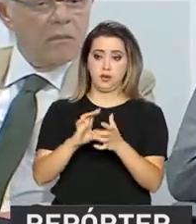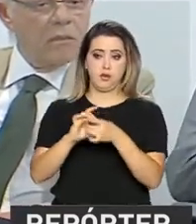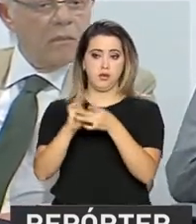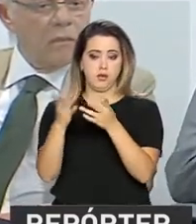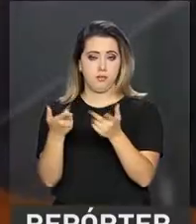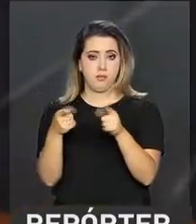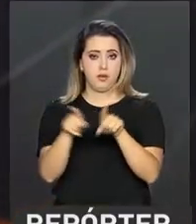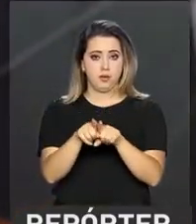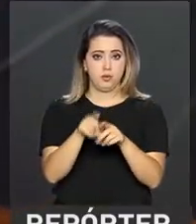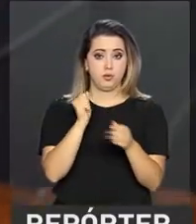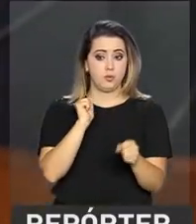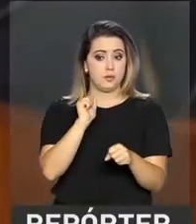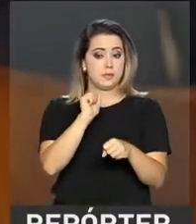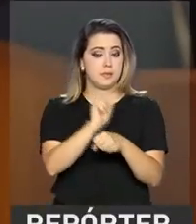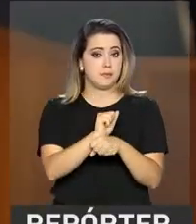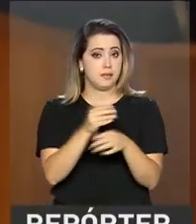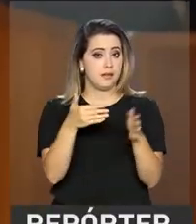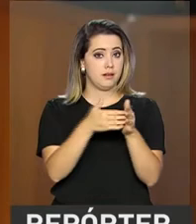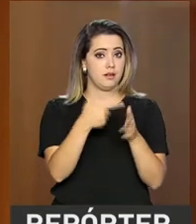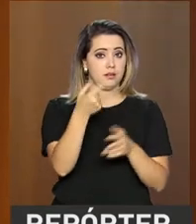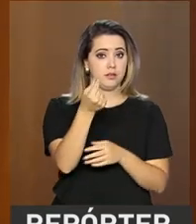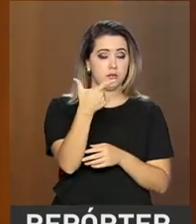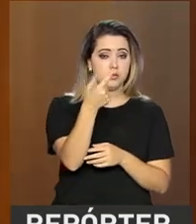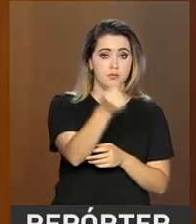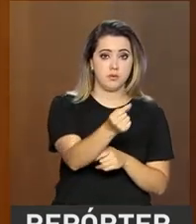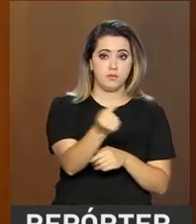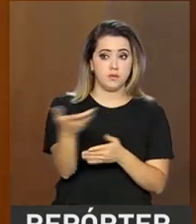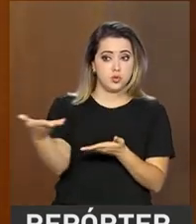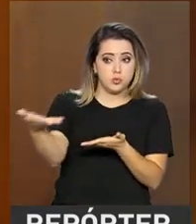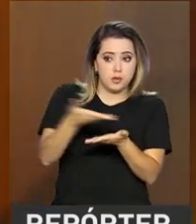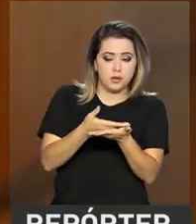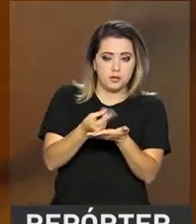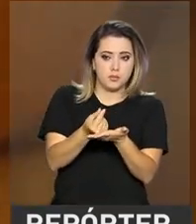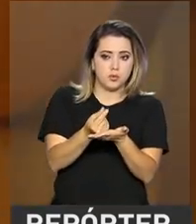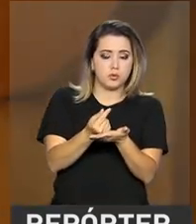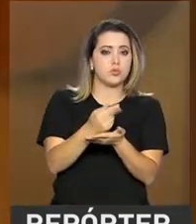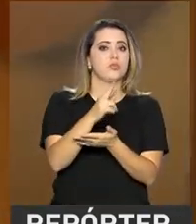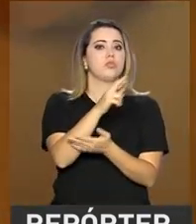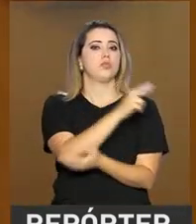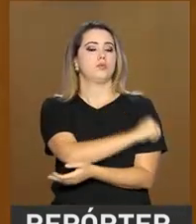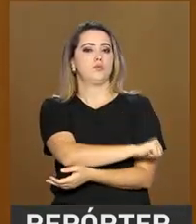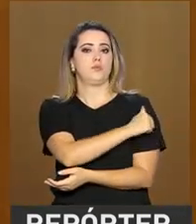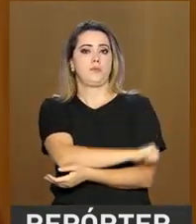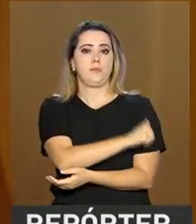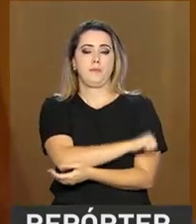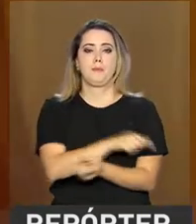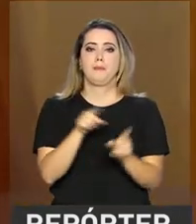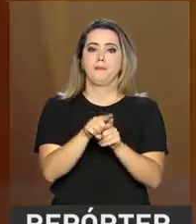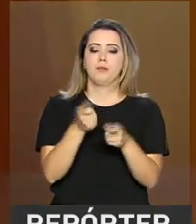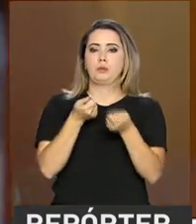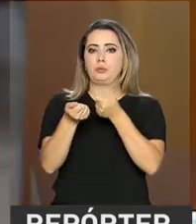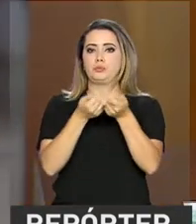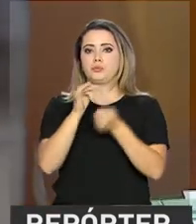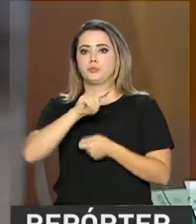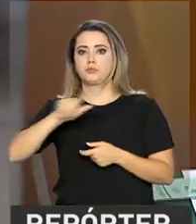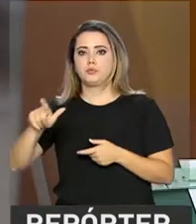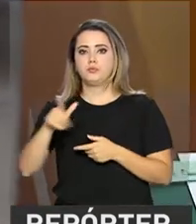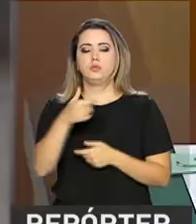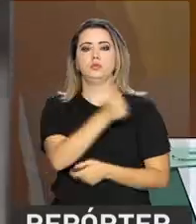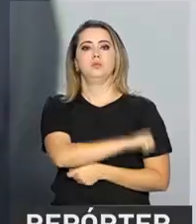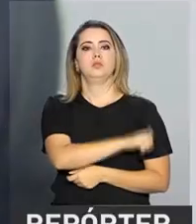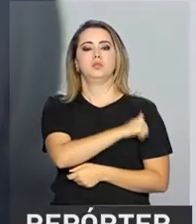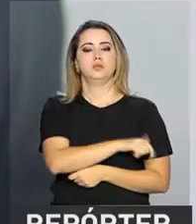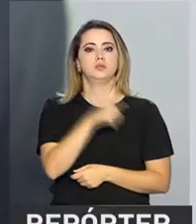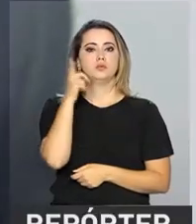com a união até o final de 2020 com todas as medidas previstas o ajuste fiscal que será feito pelo rio de